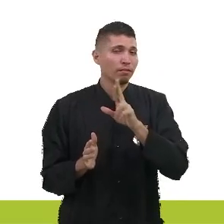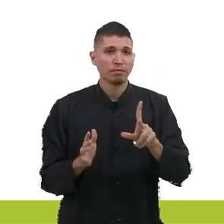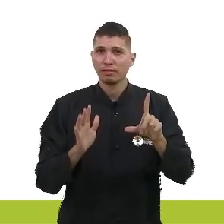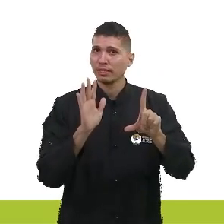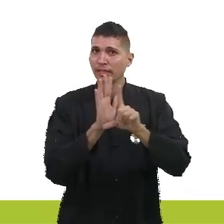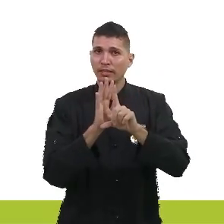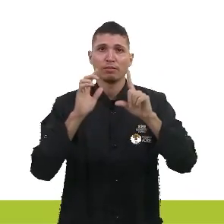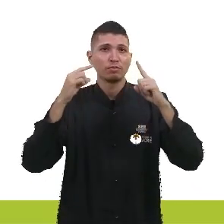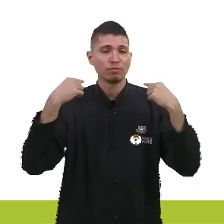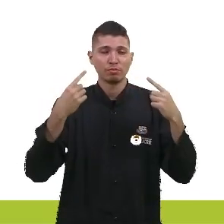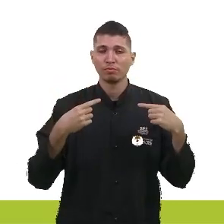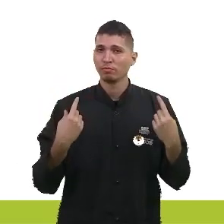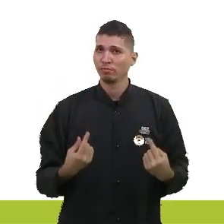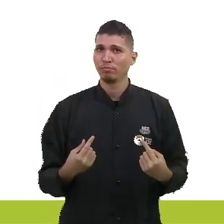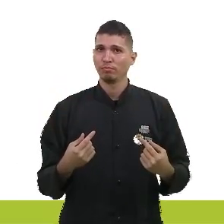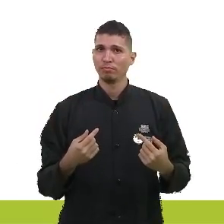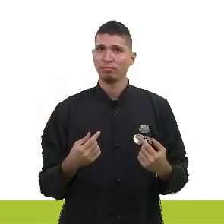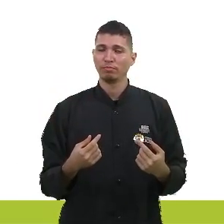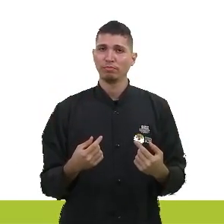Puxar